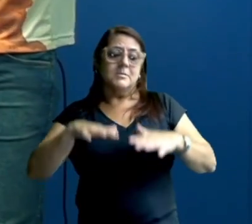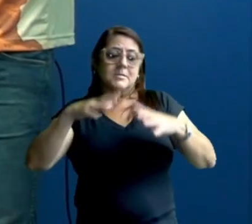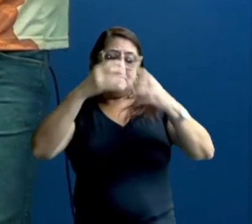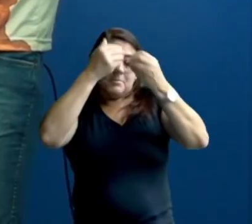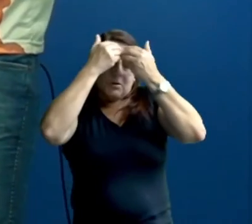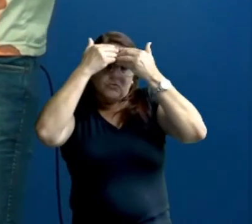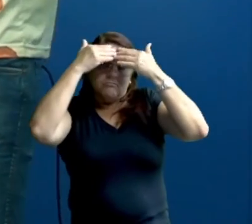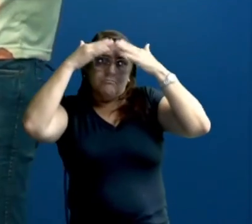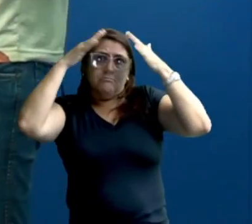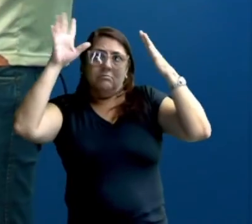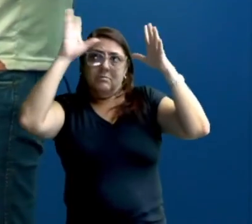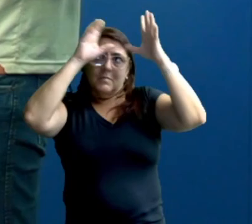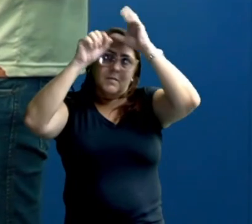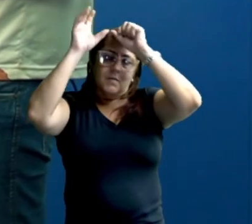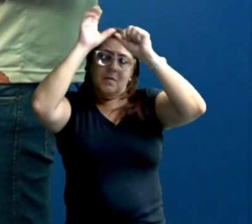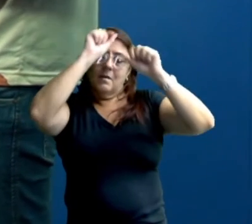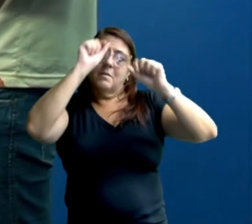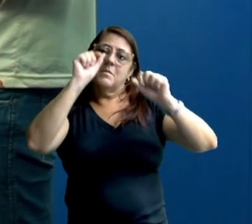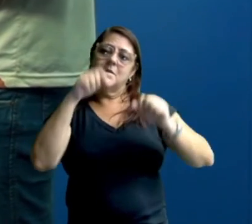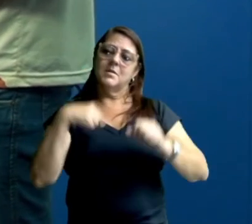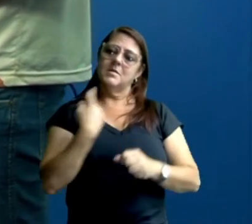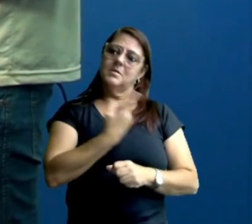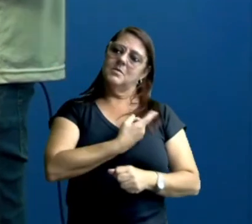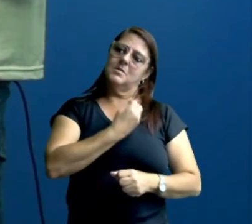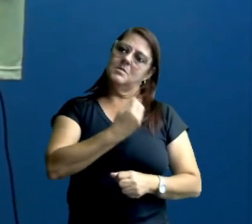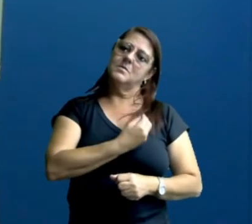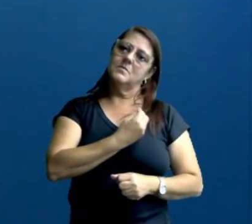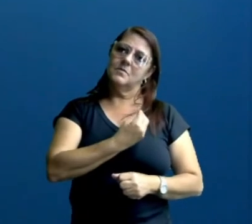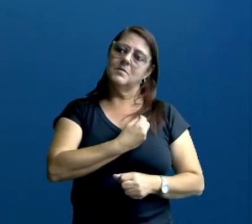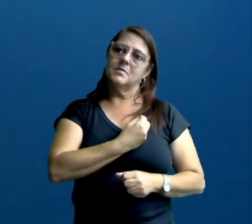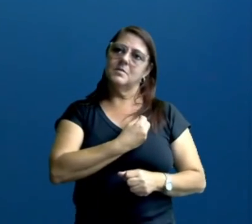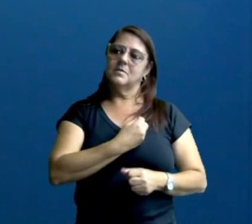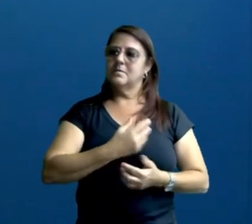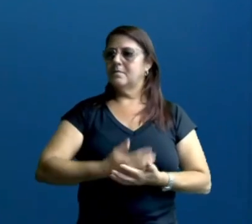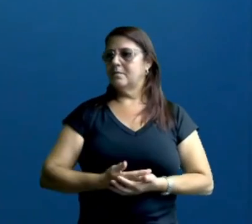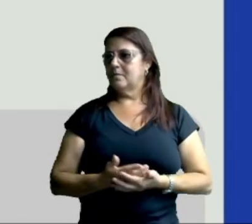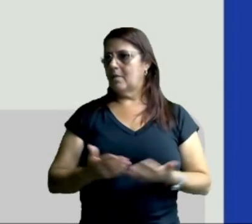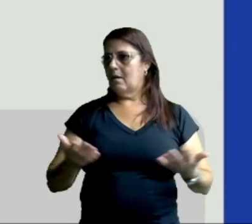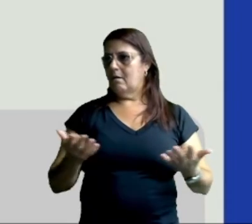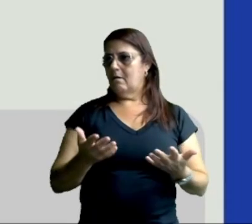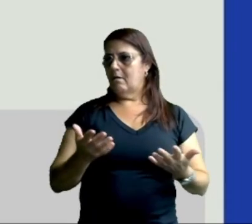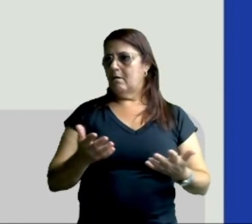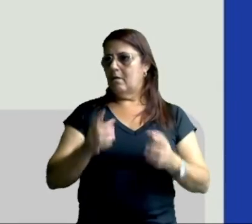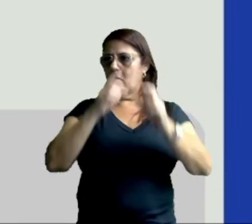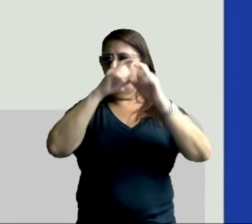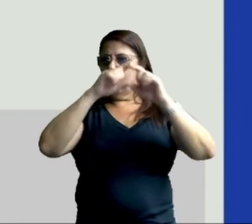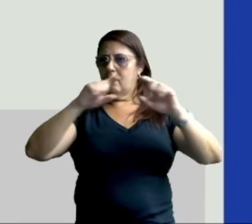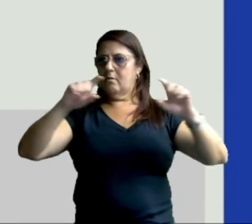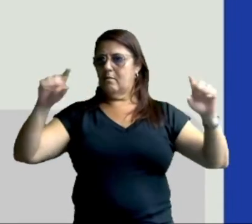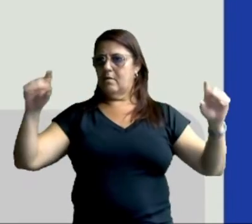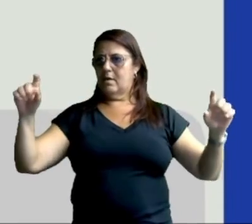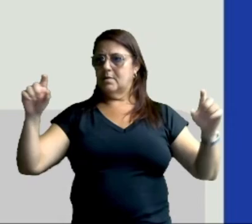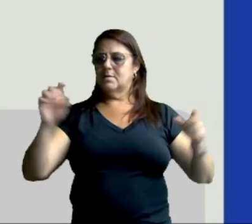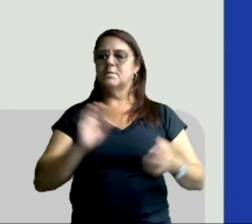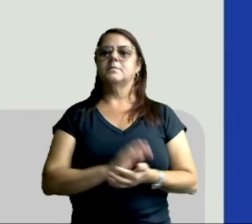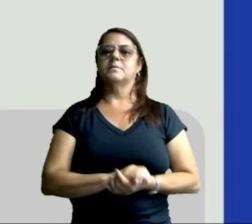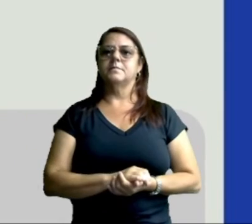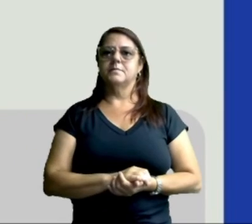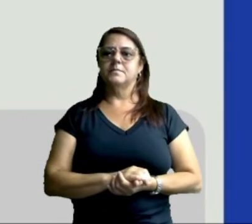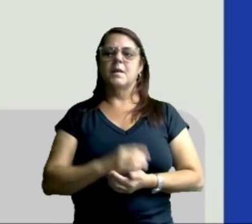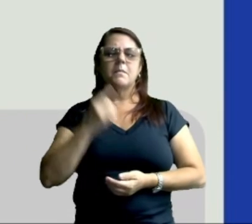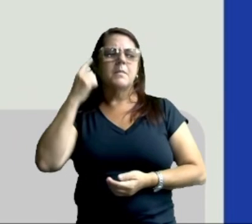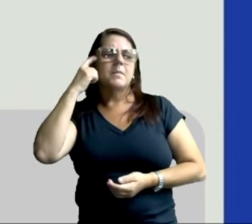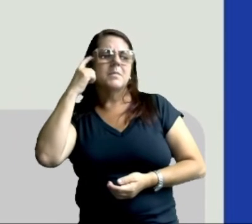de conhecimento tão necessário na nossa vida. E aqui eu trouxe uma frase para refletirmos,